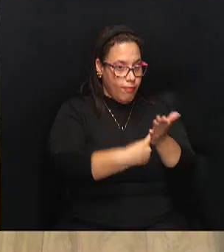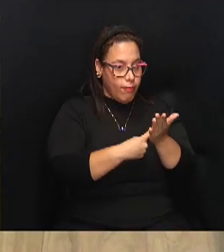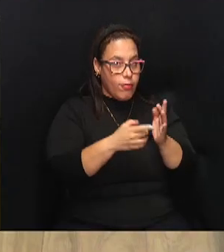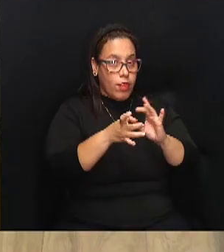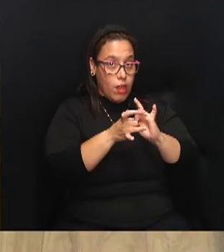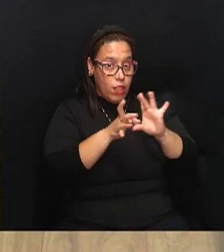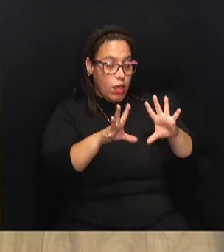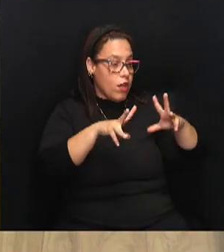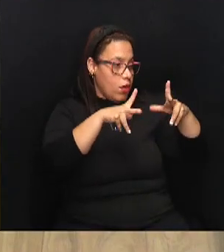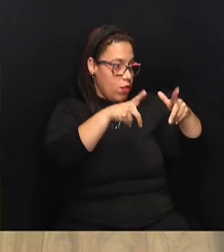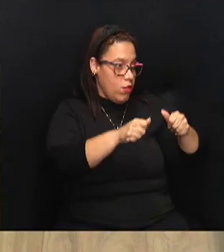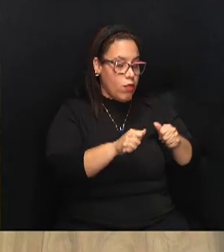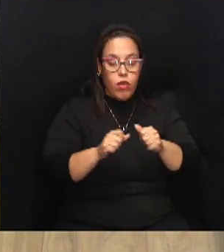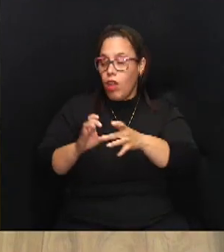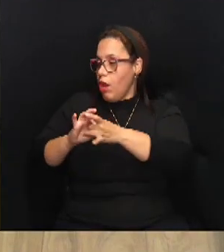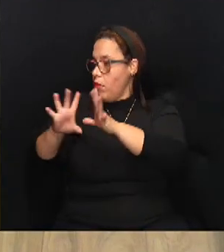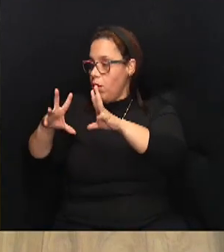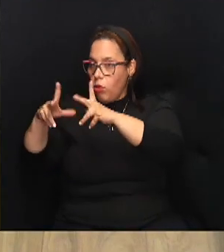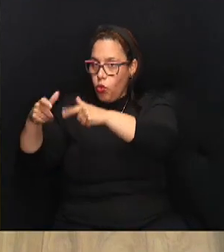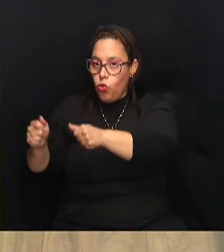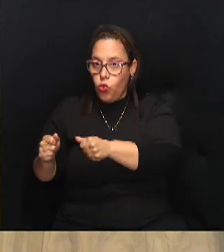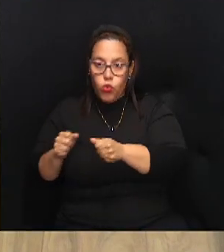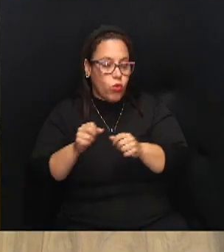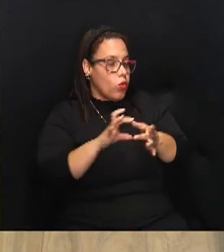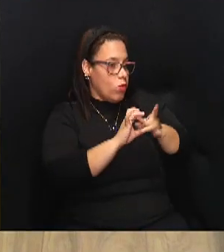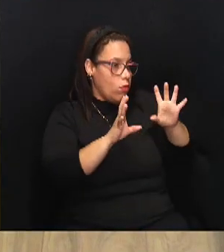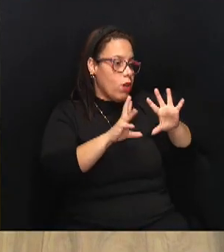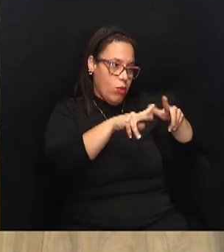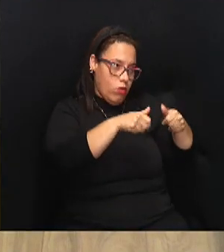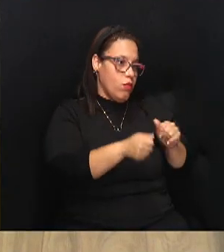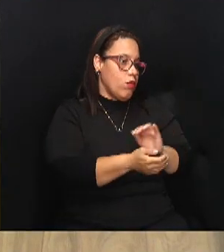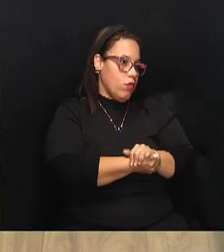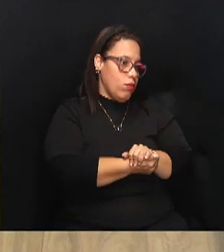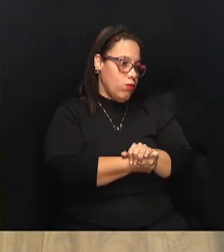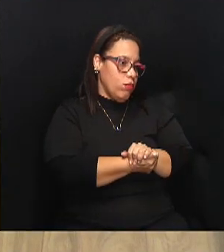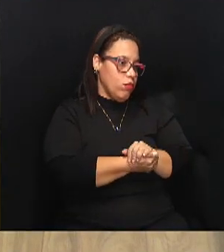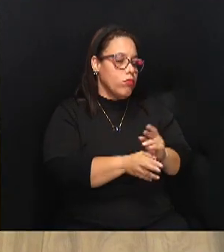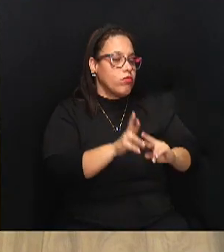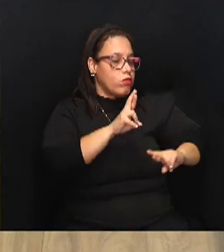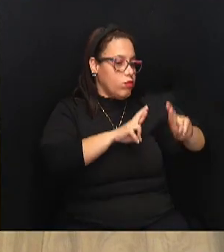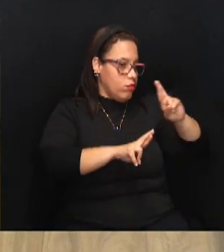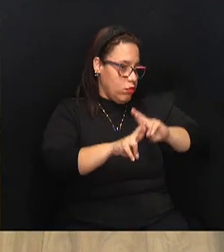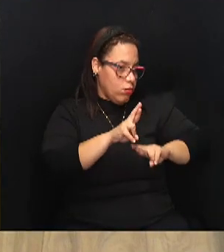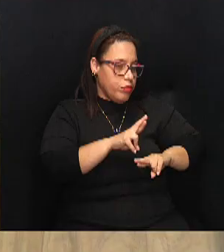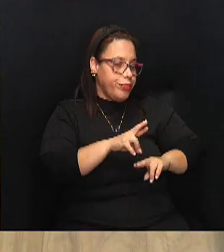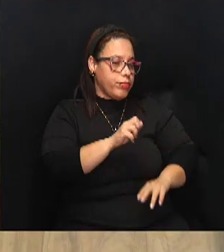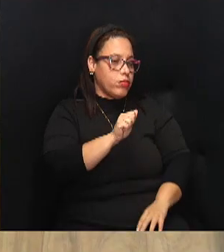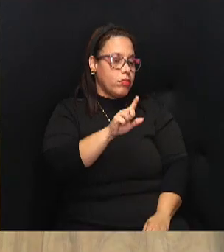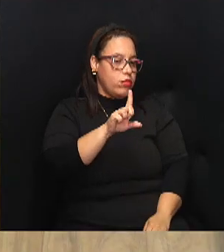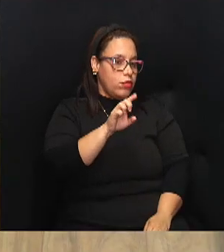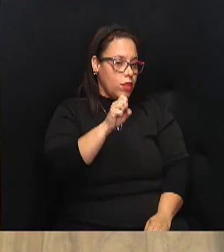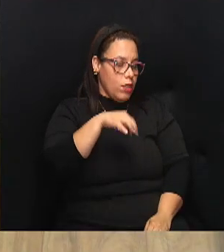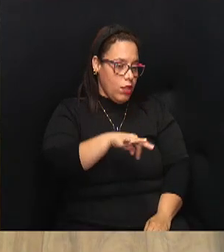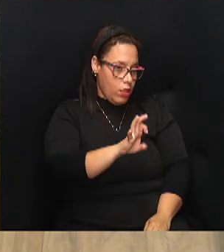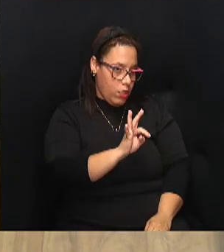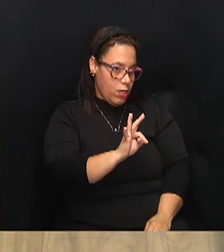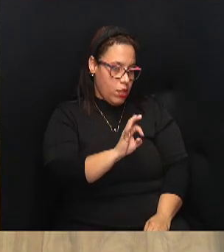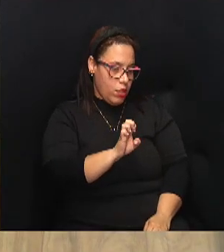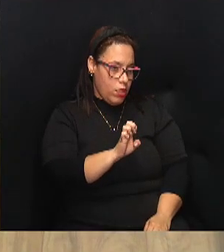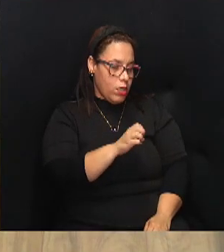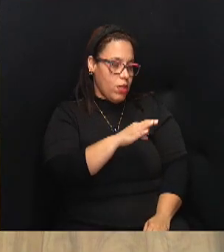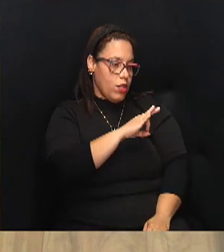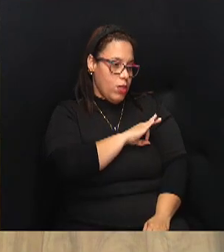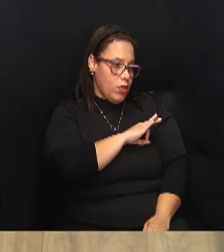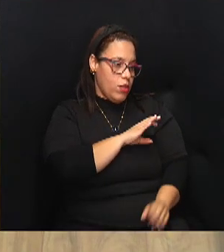liberando para todos. Libera para todos, e aí o poder de fiscalização dos agentes ali, dos agentes de segurança... E